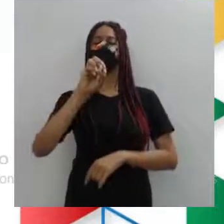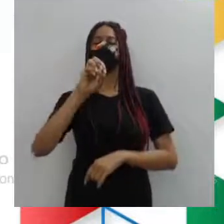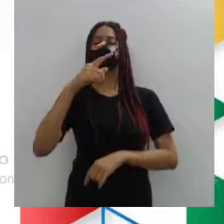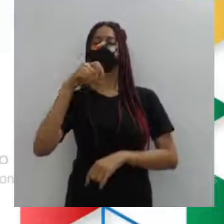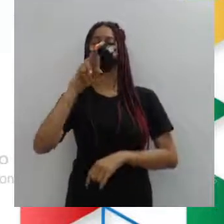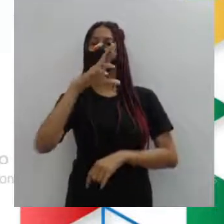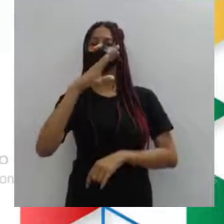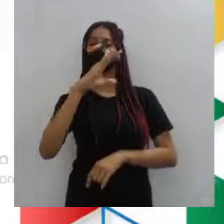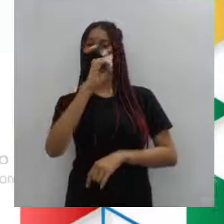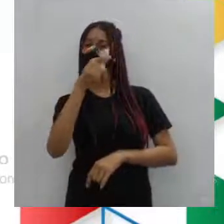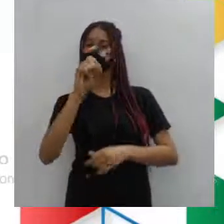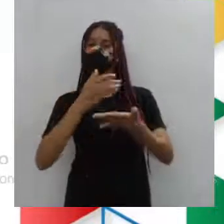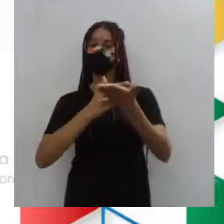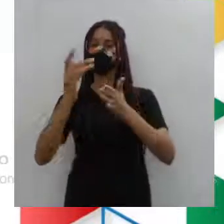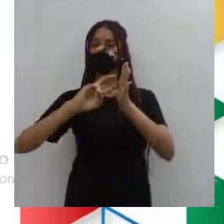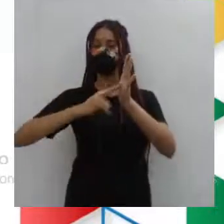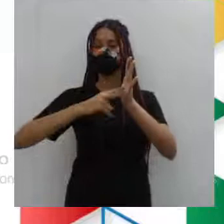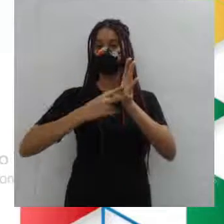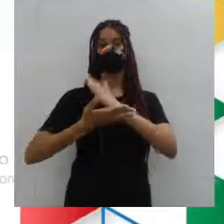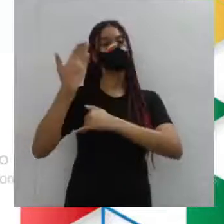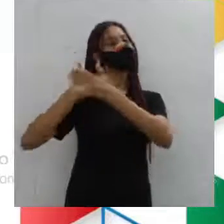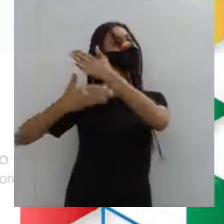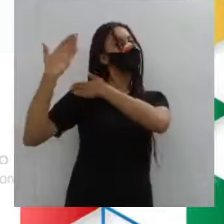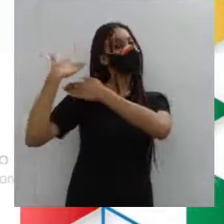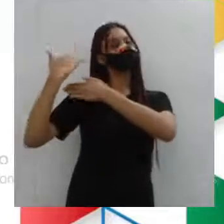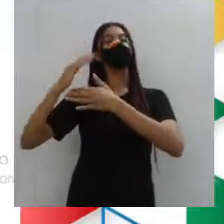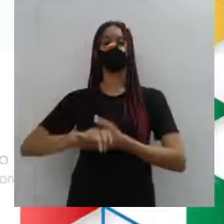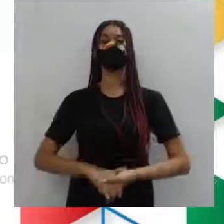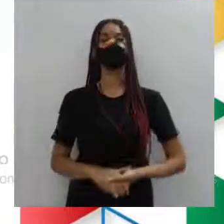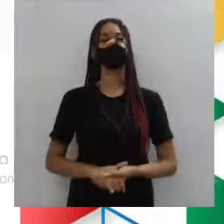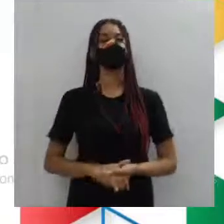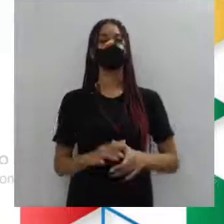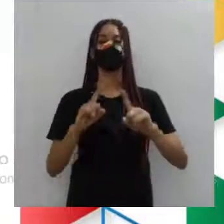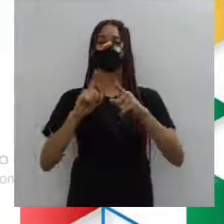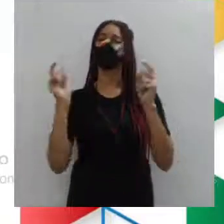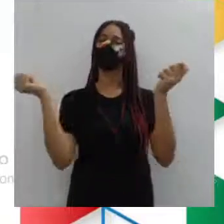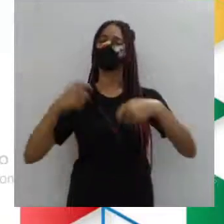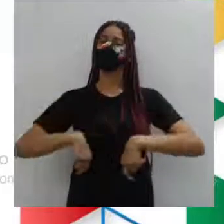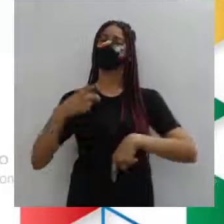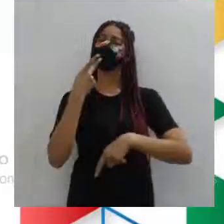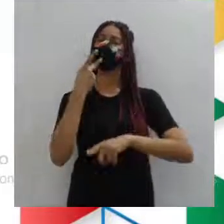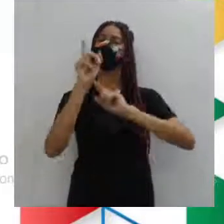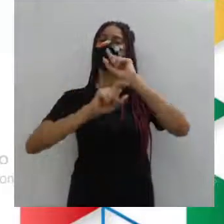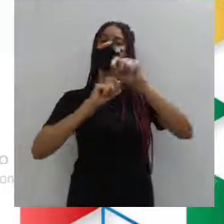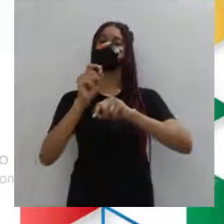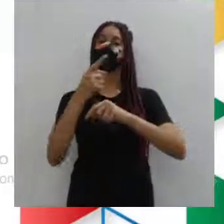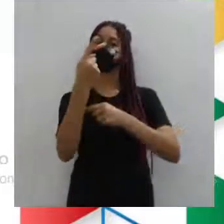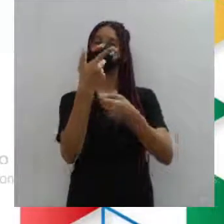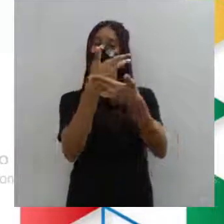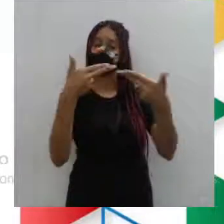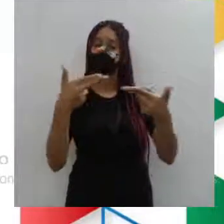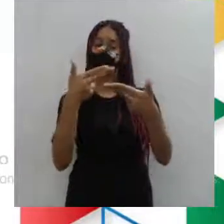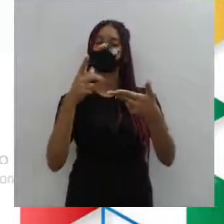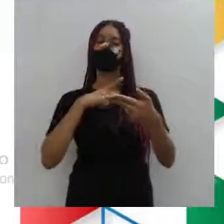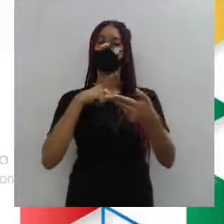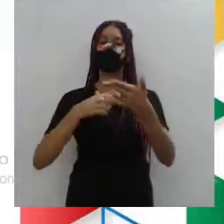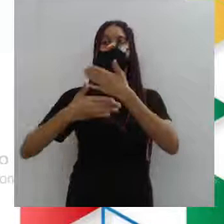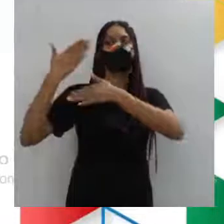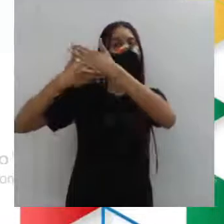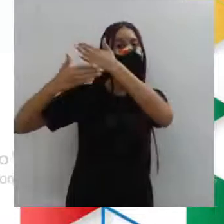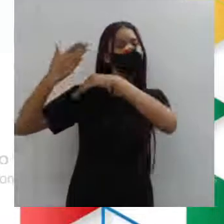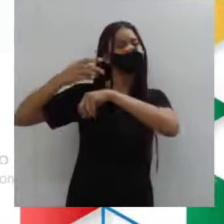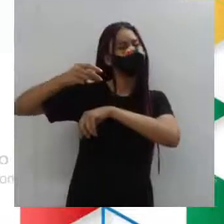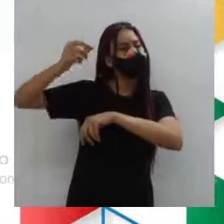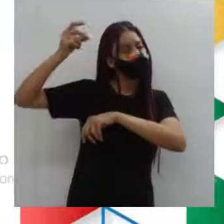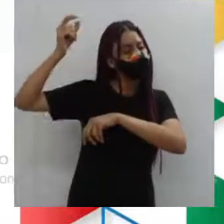surge em geometria, né, há muito tempo atrás. Nós podemos dizer que é uma das noções mais antigas